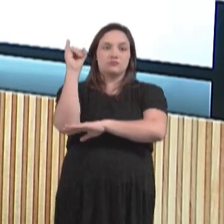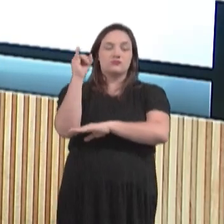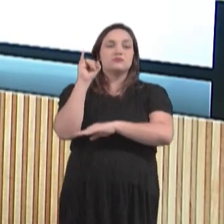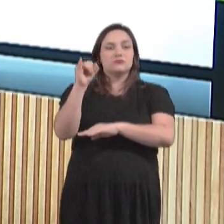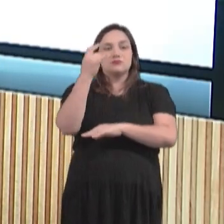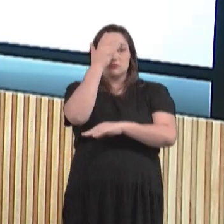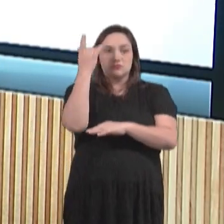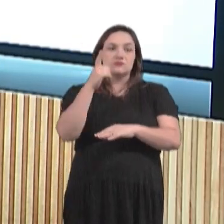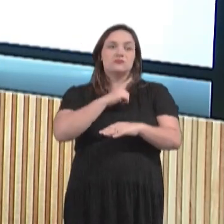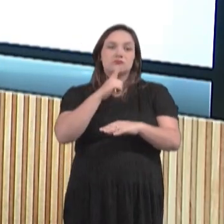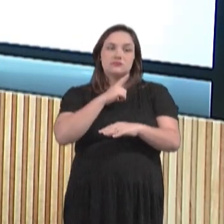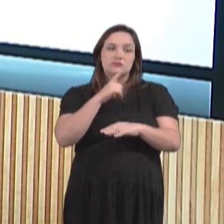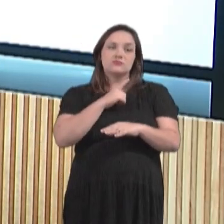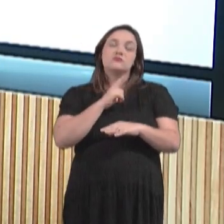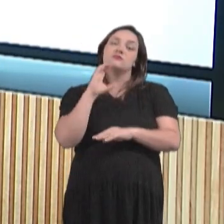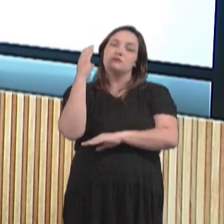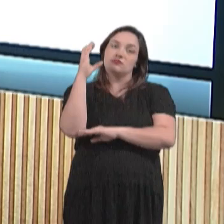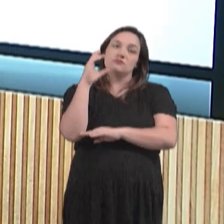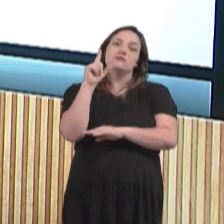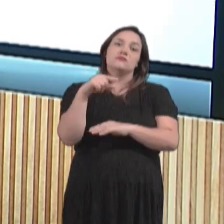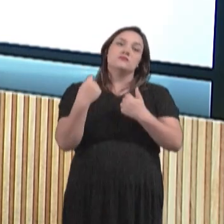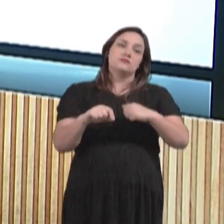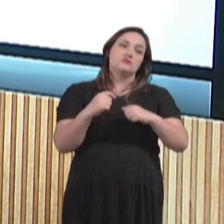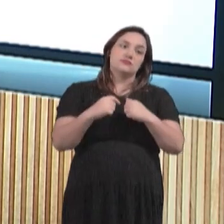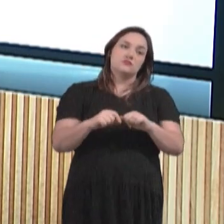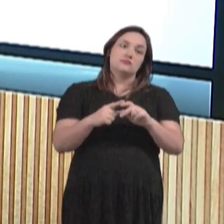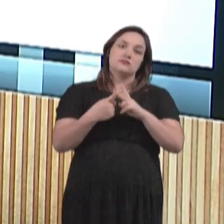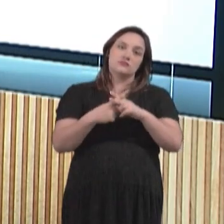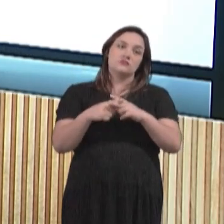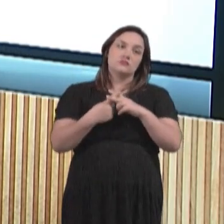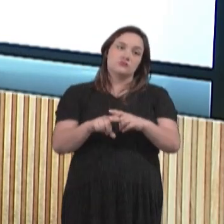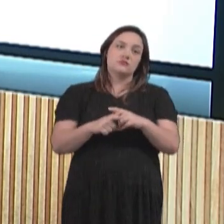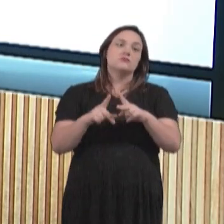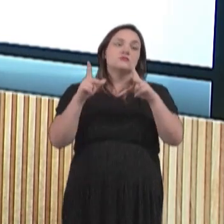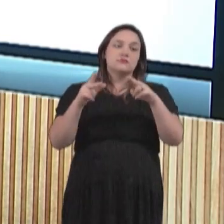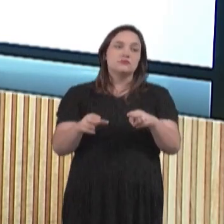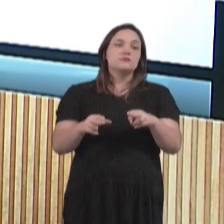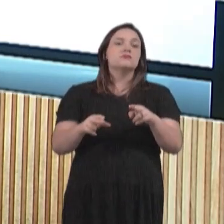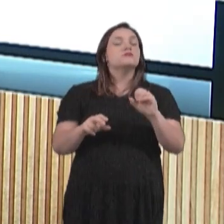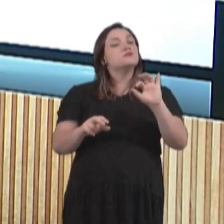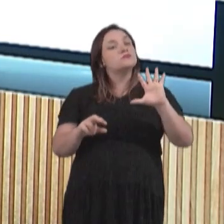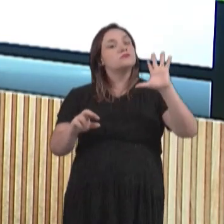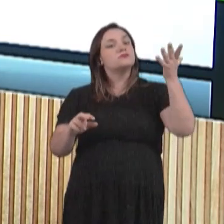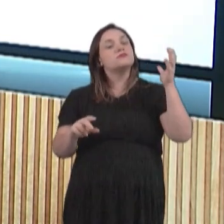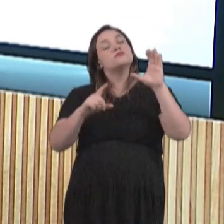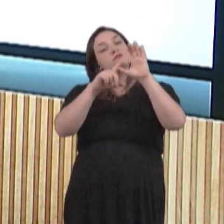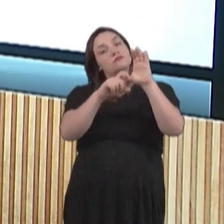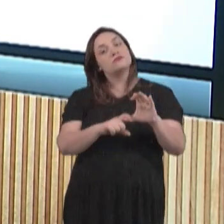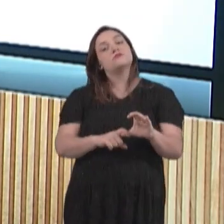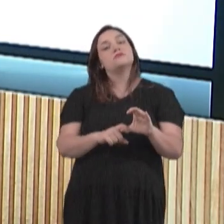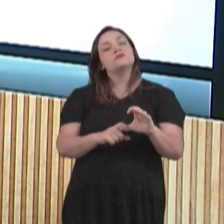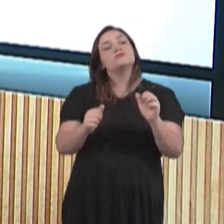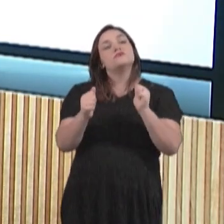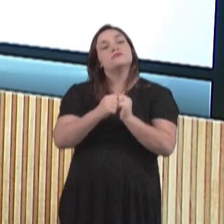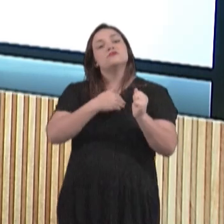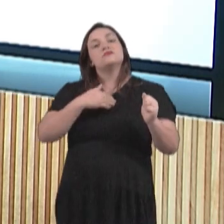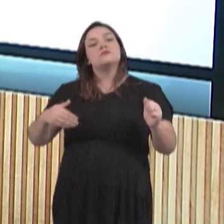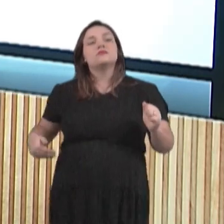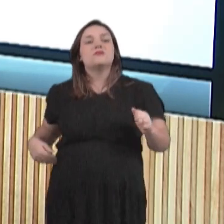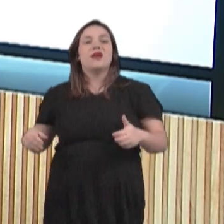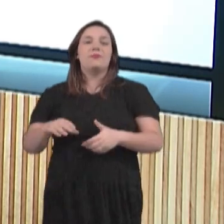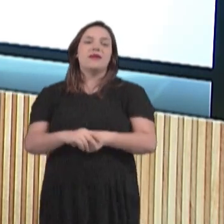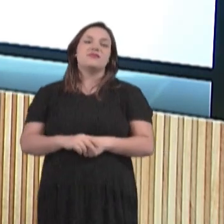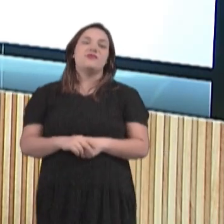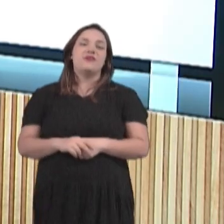algum crédito junto ao governo, que essa restituição também seja corrigida, assim como acontece com os débitos com o governo.